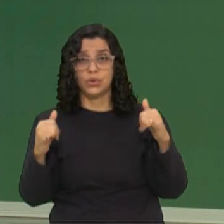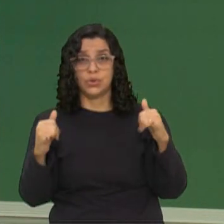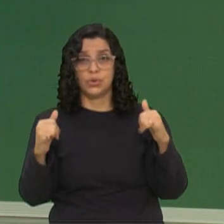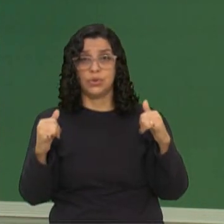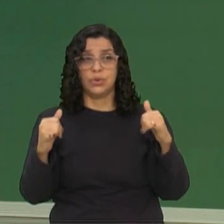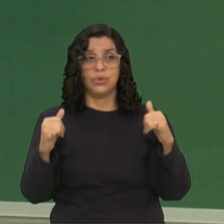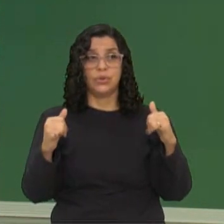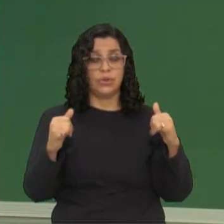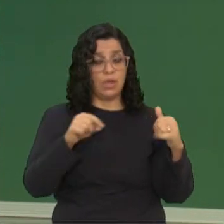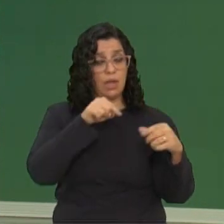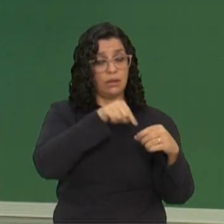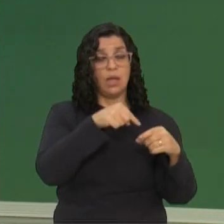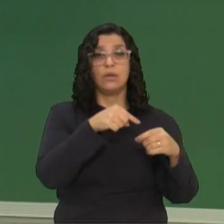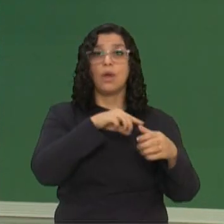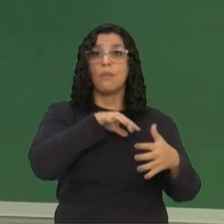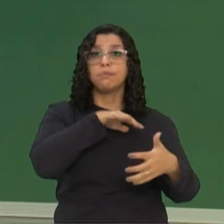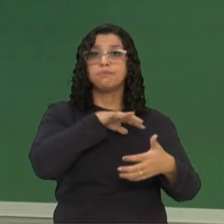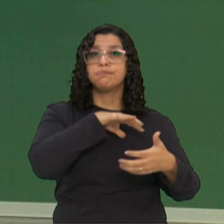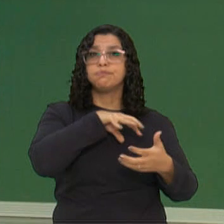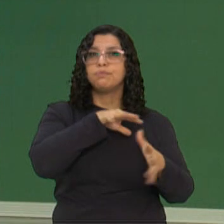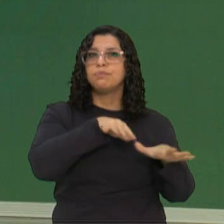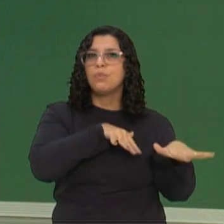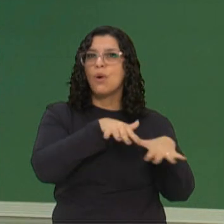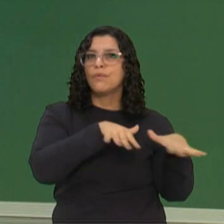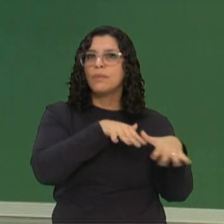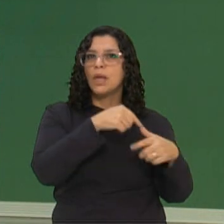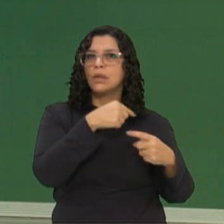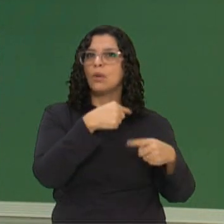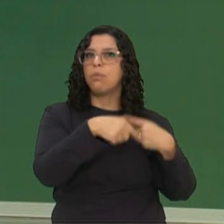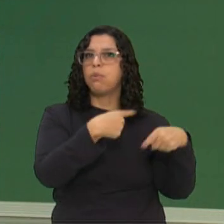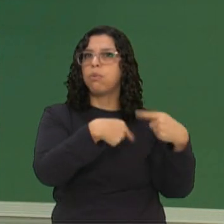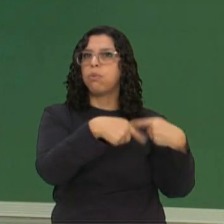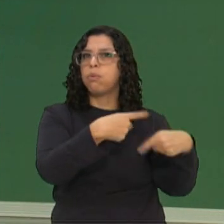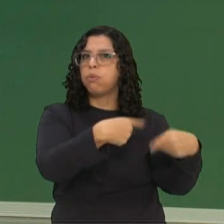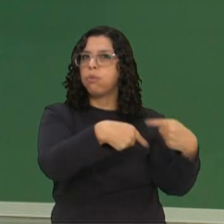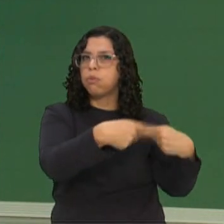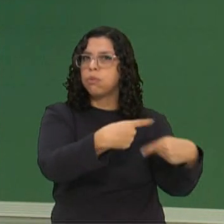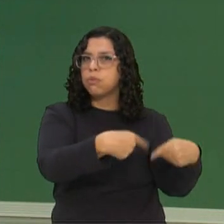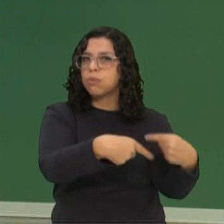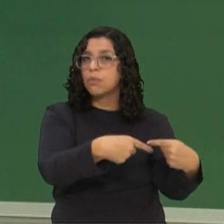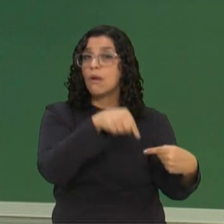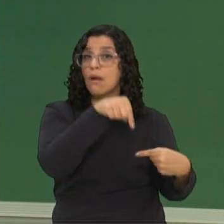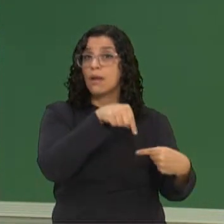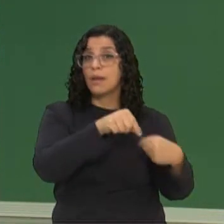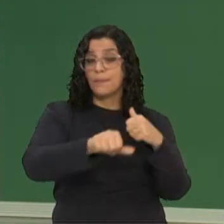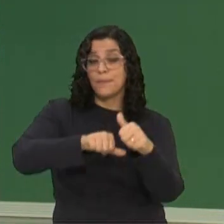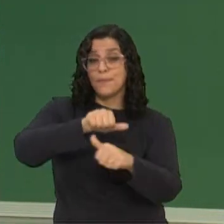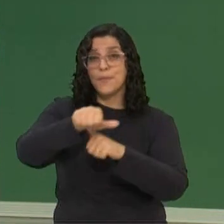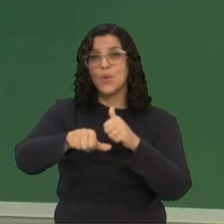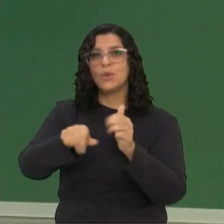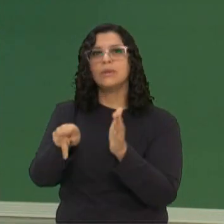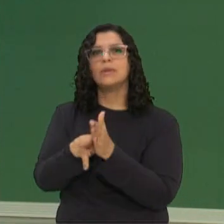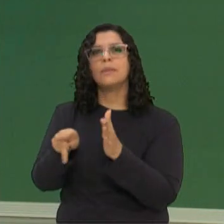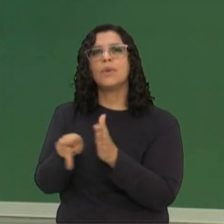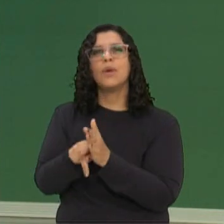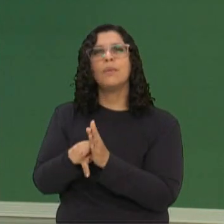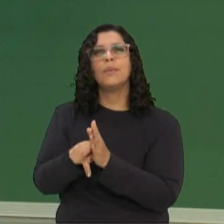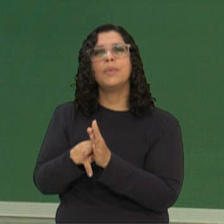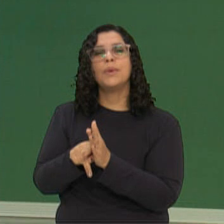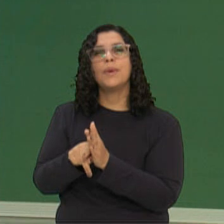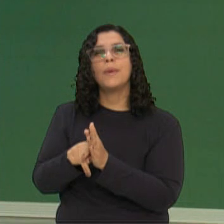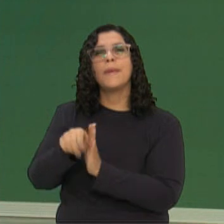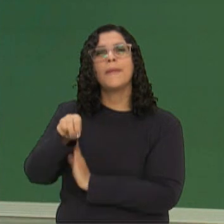o movimento, né? Ou seja, então, nós temos a transformação da energia elétrica em